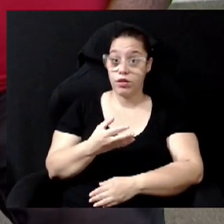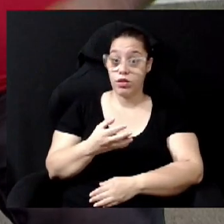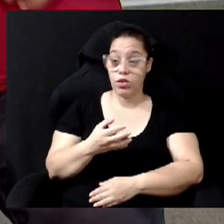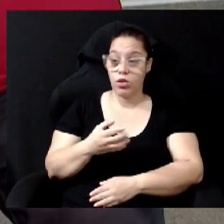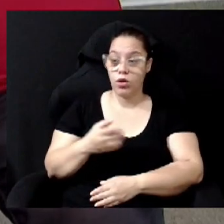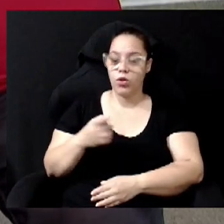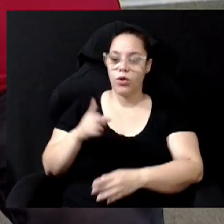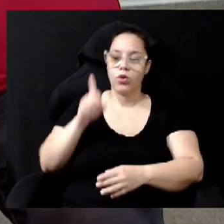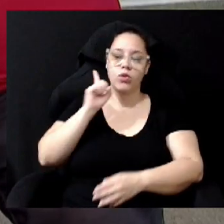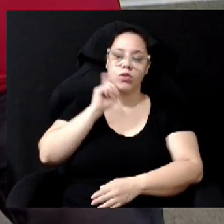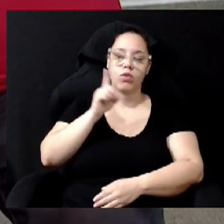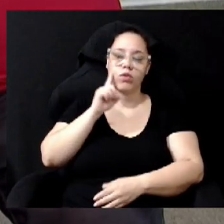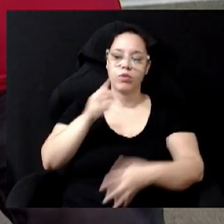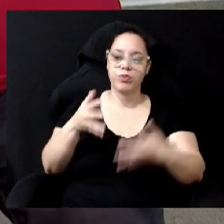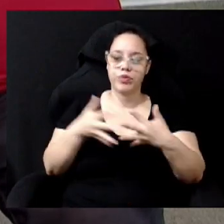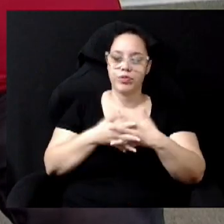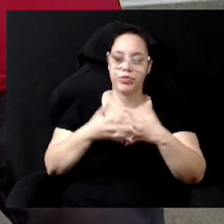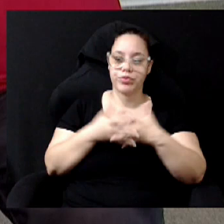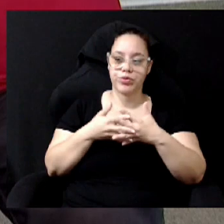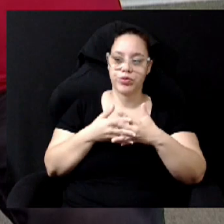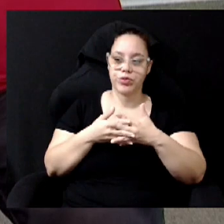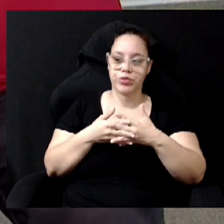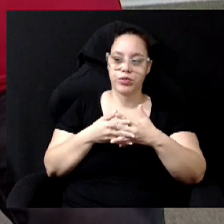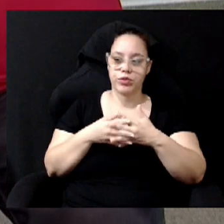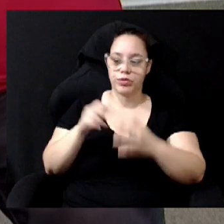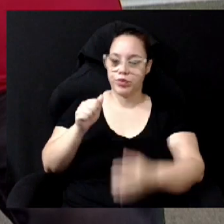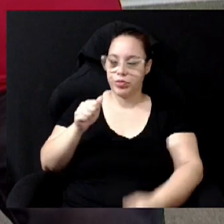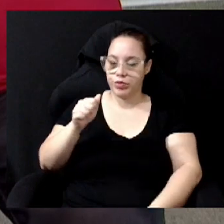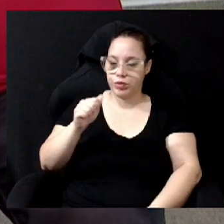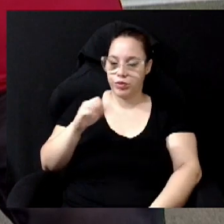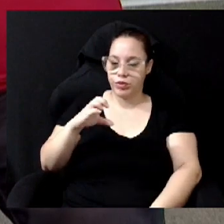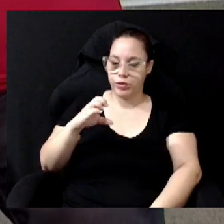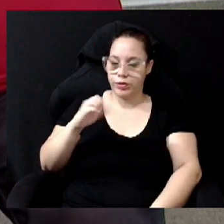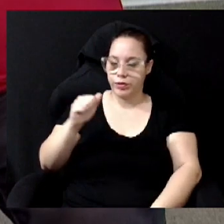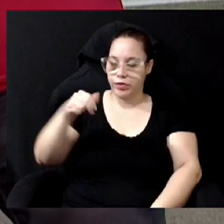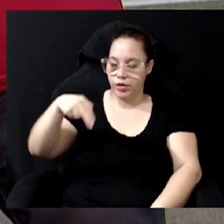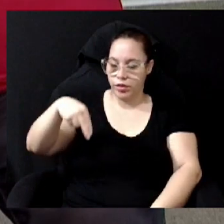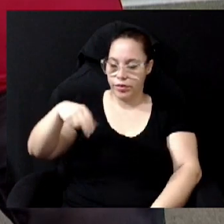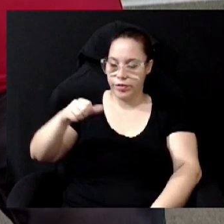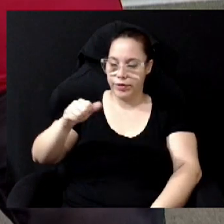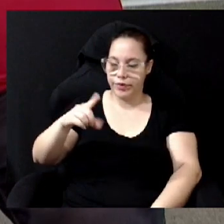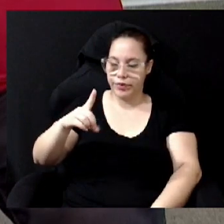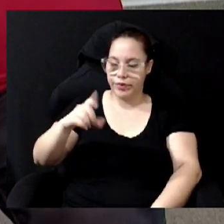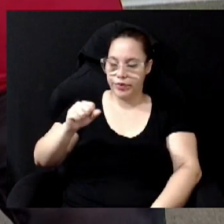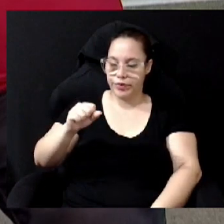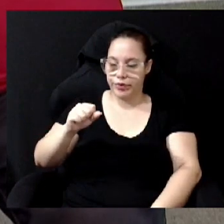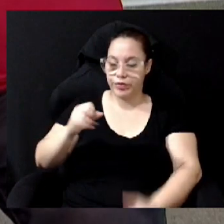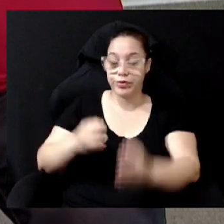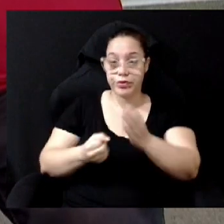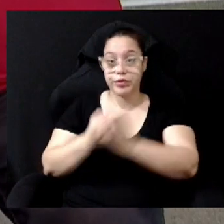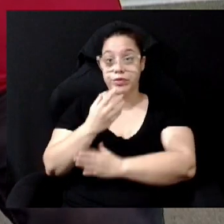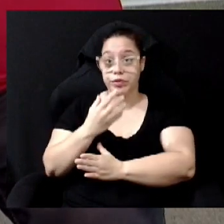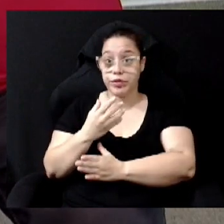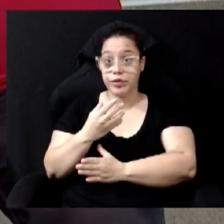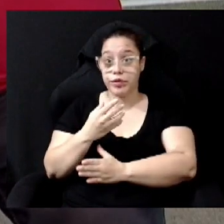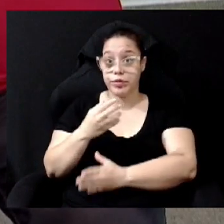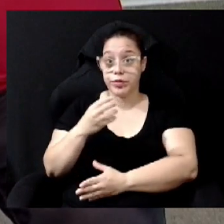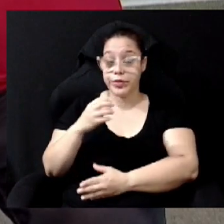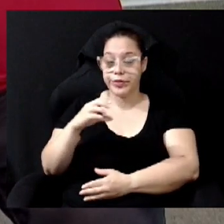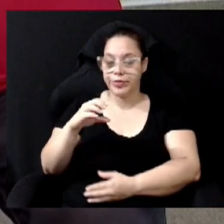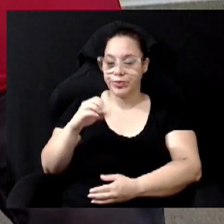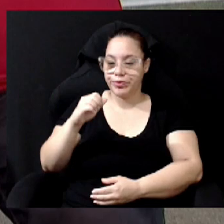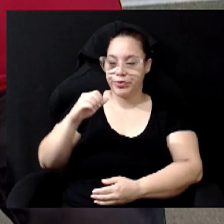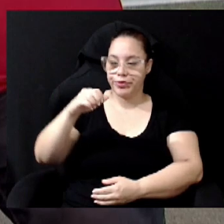na Nova Zelândia. É um conceito construído pelos índios aborígenes da Nova Zelândia, nos Estados Unidos, no Canadá. Vem